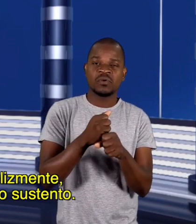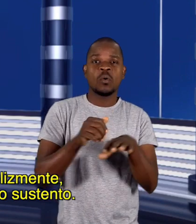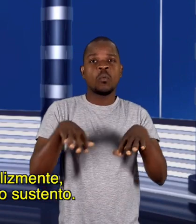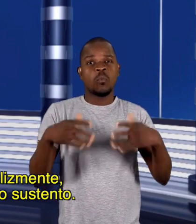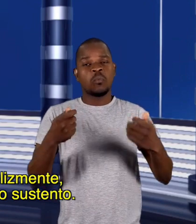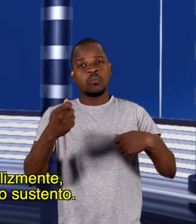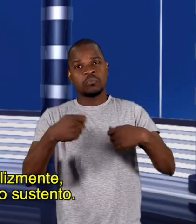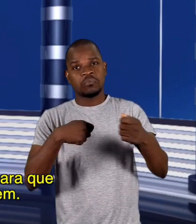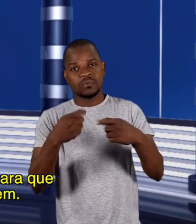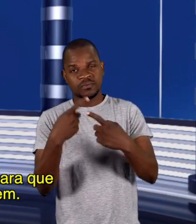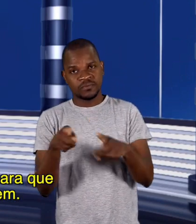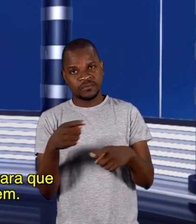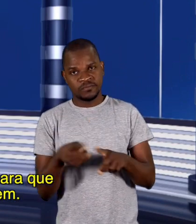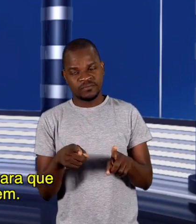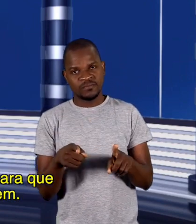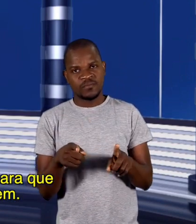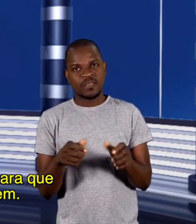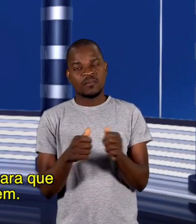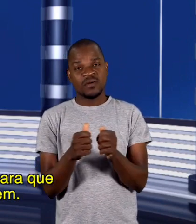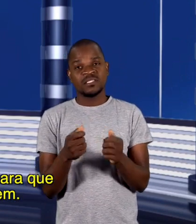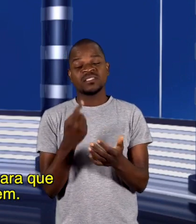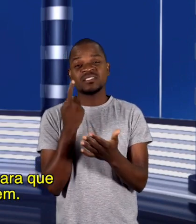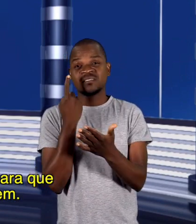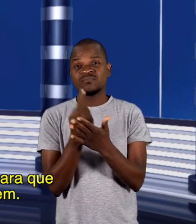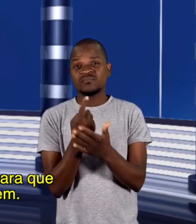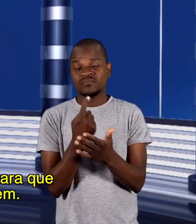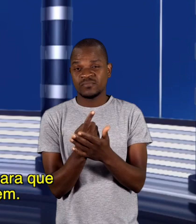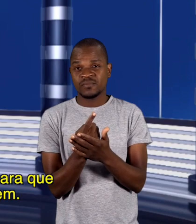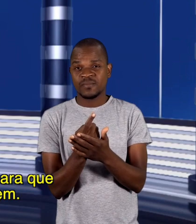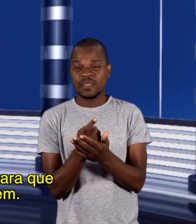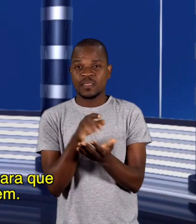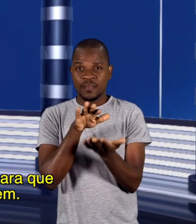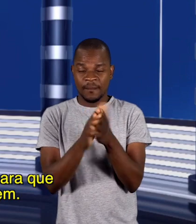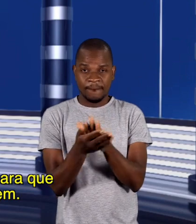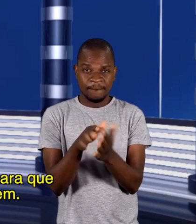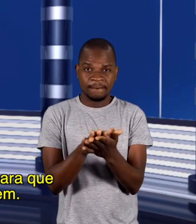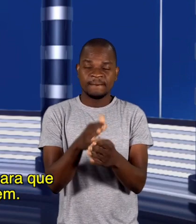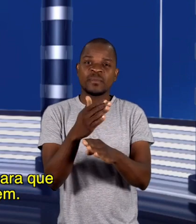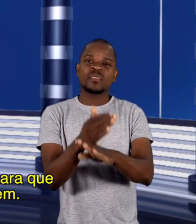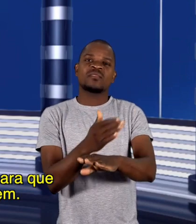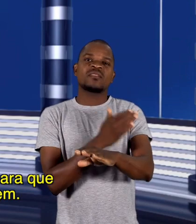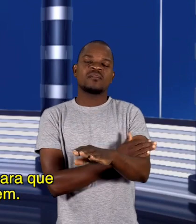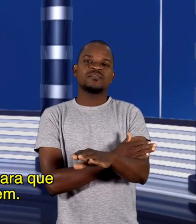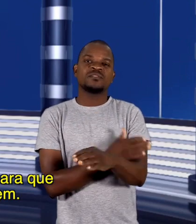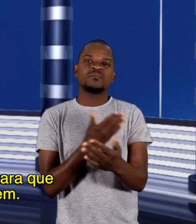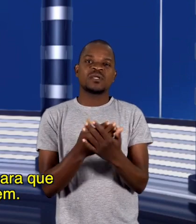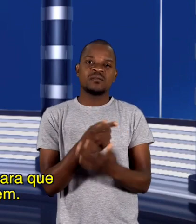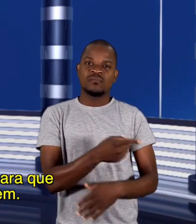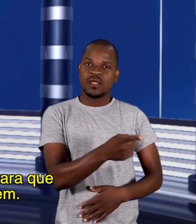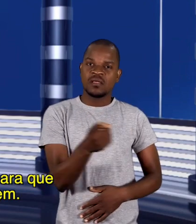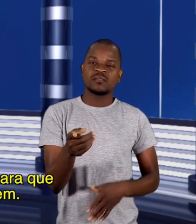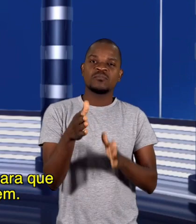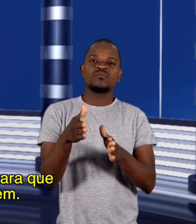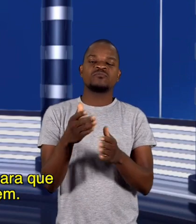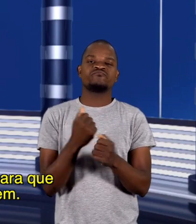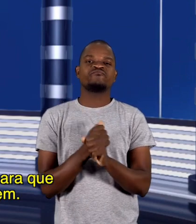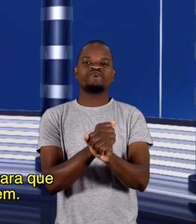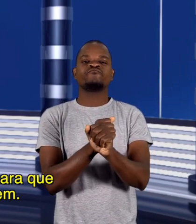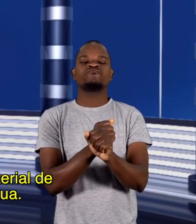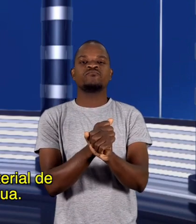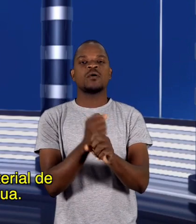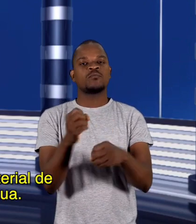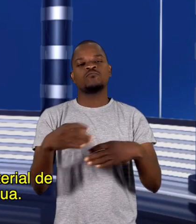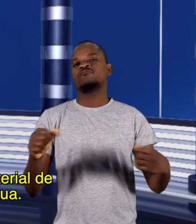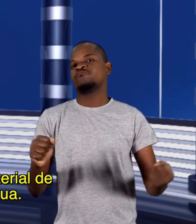pão não é do sustento e tudo mais então cabe a nós também criarmos condições para pelo menos estas pessoas não se infetarem